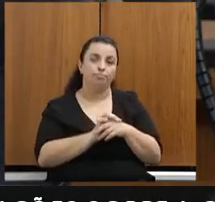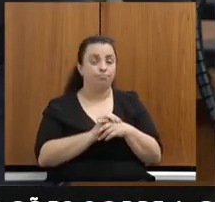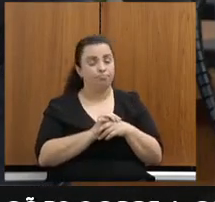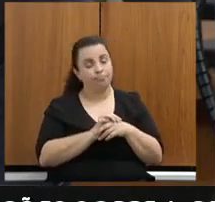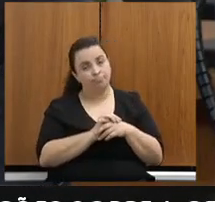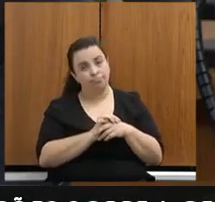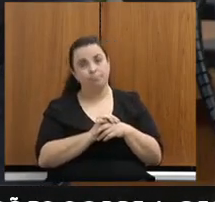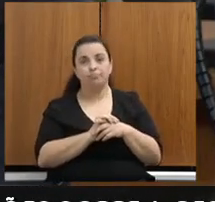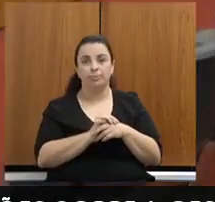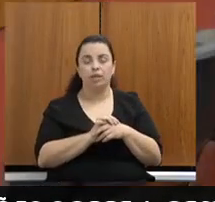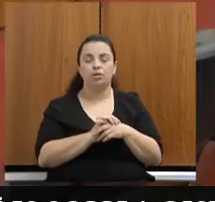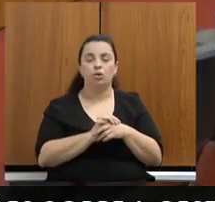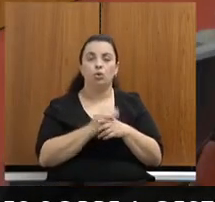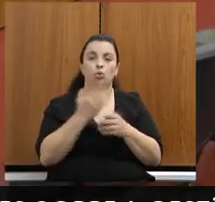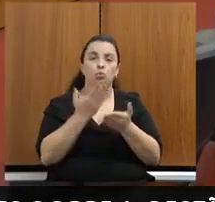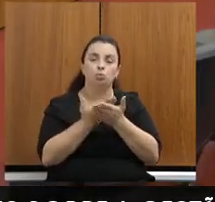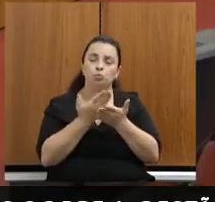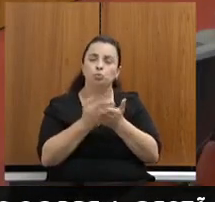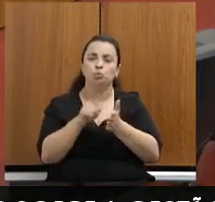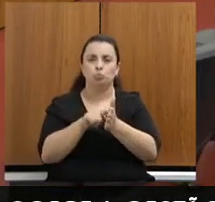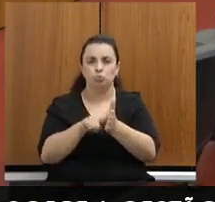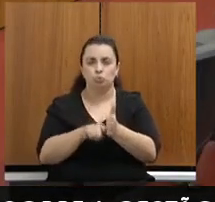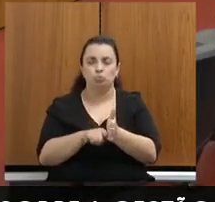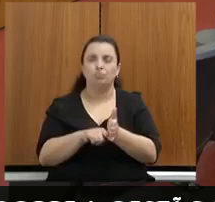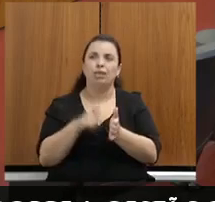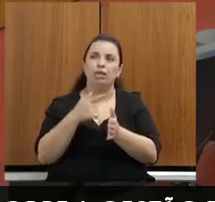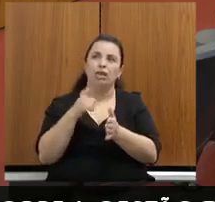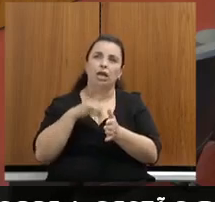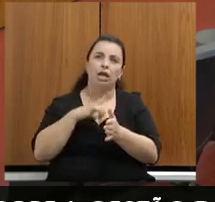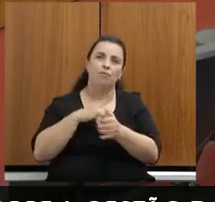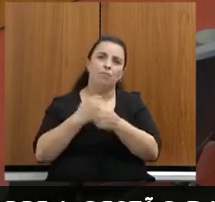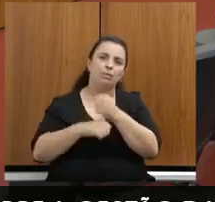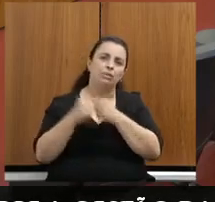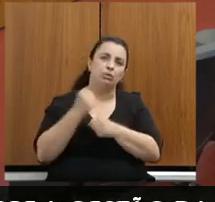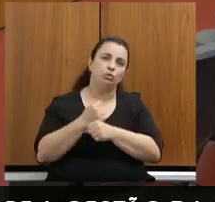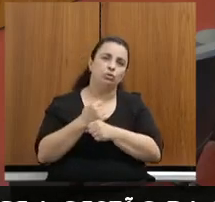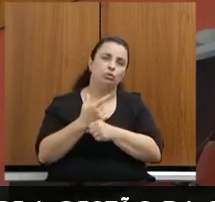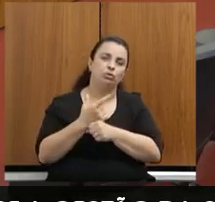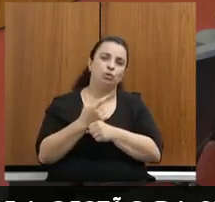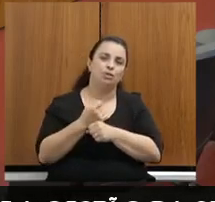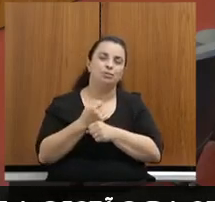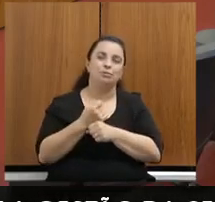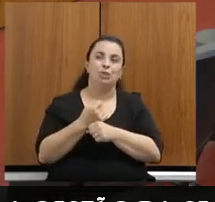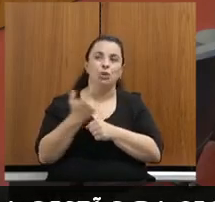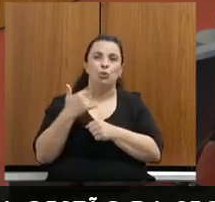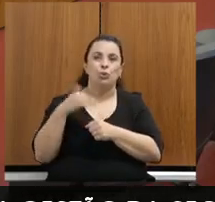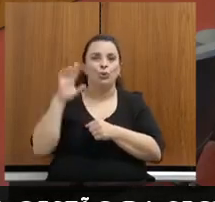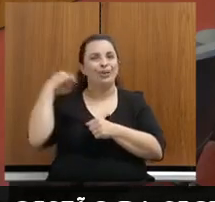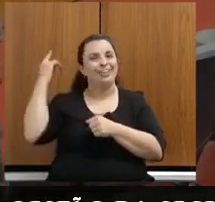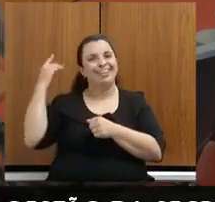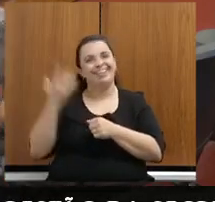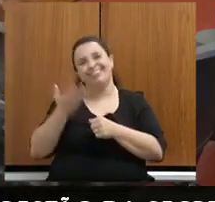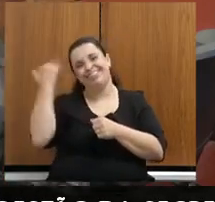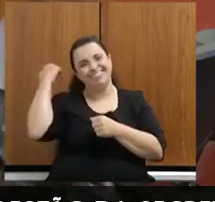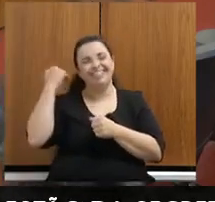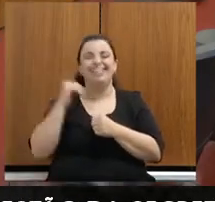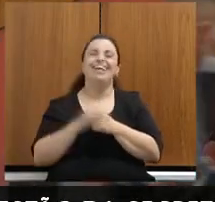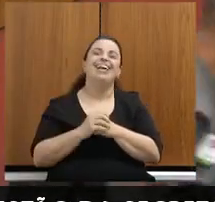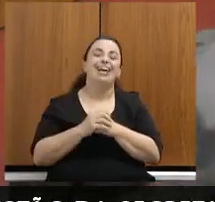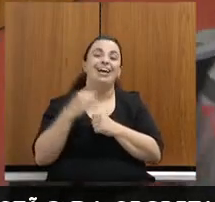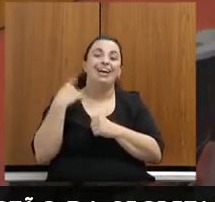né no estudo teve um ano aí eu Rodrigues assim dois meio doido nós construímos no